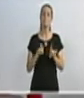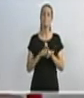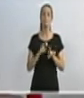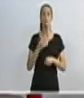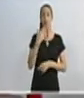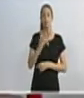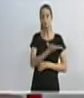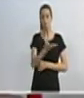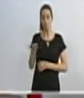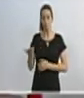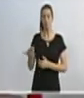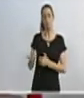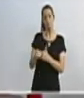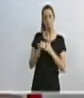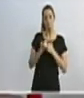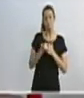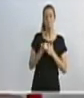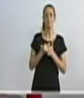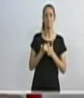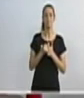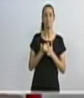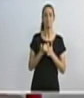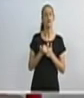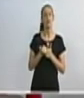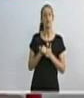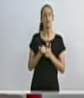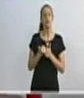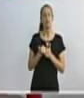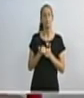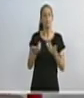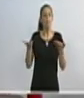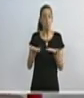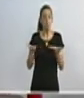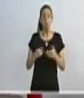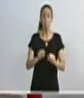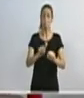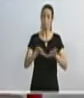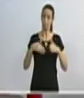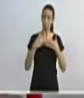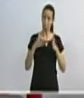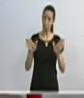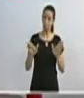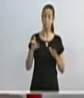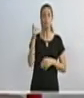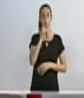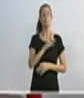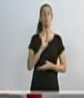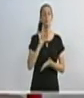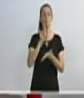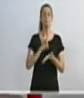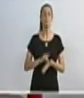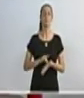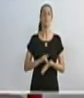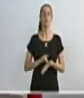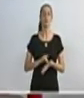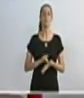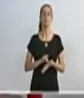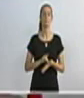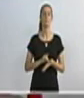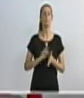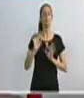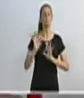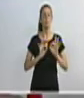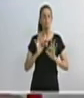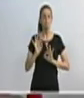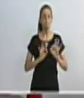colaboração de todos para que, de forma colaborativa, a gente possa sair dessa nossa reunião com um refinamento